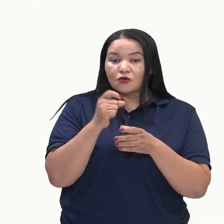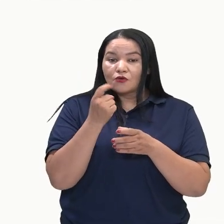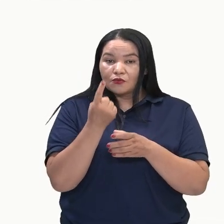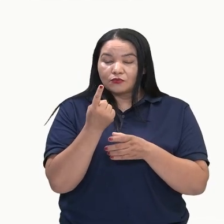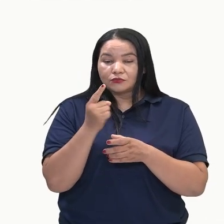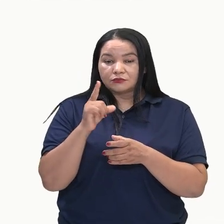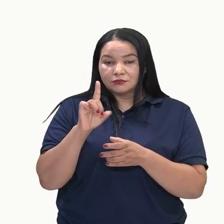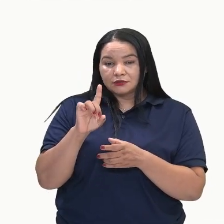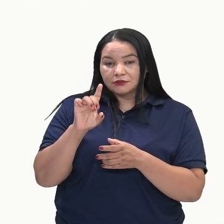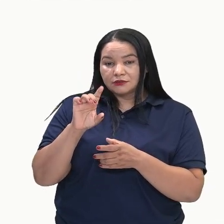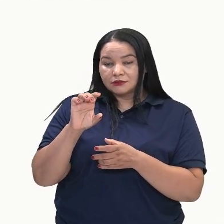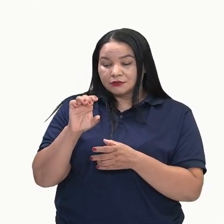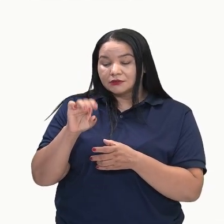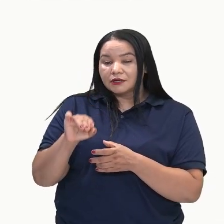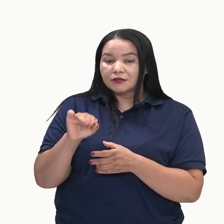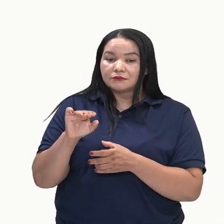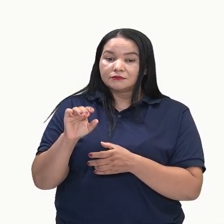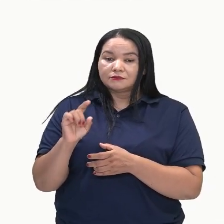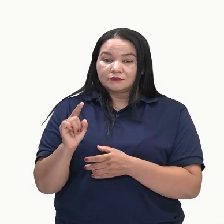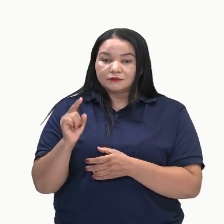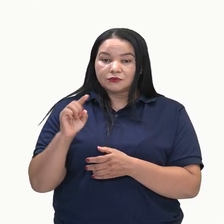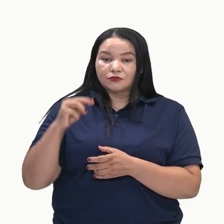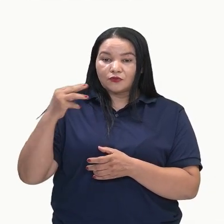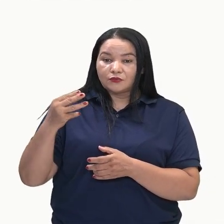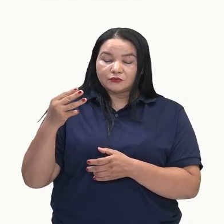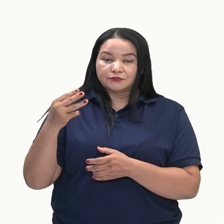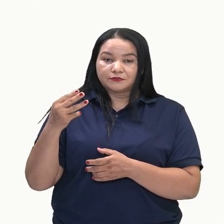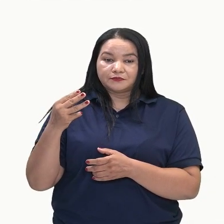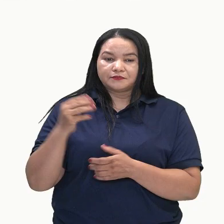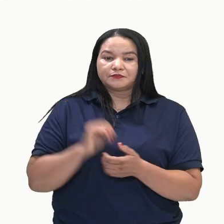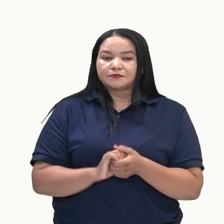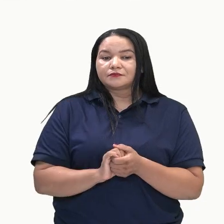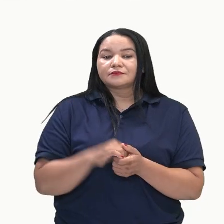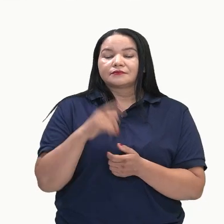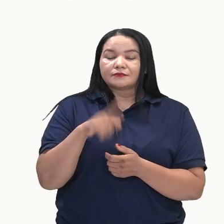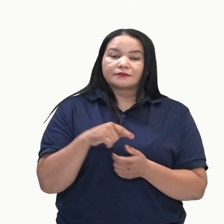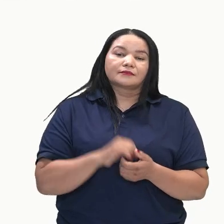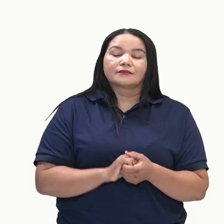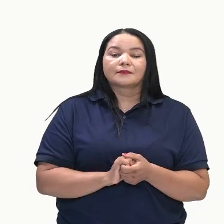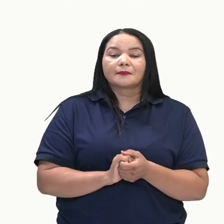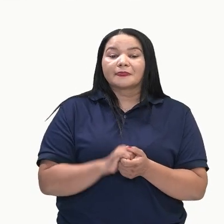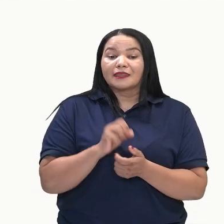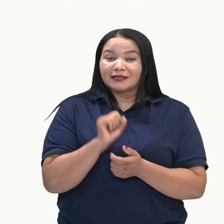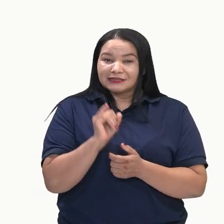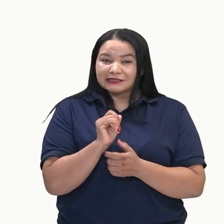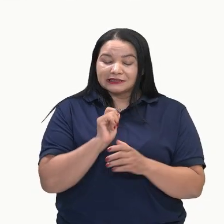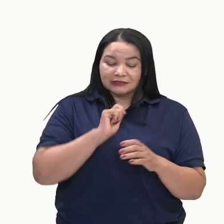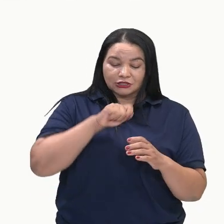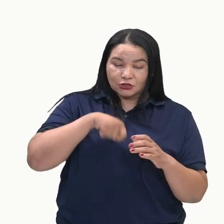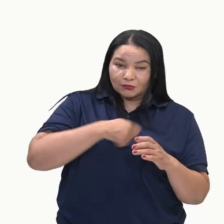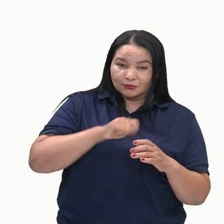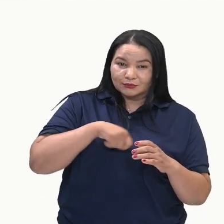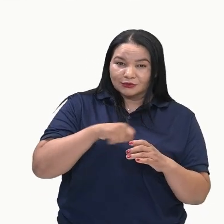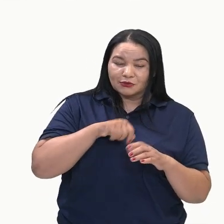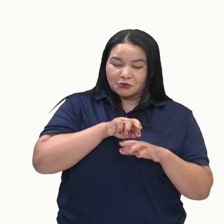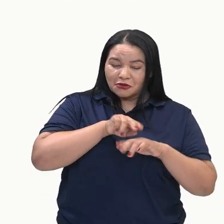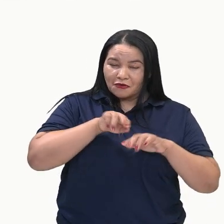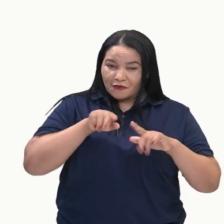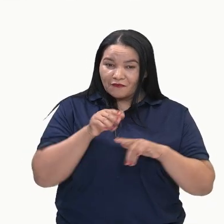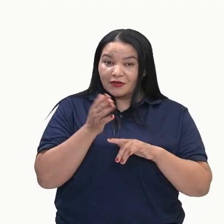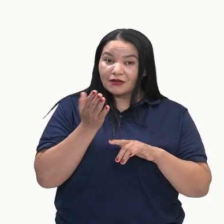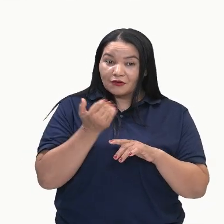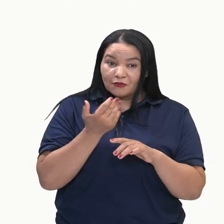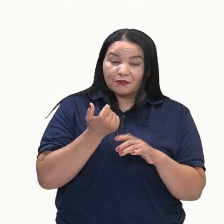de espaço. Exatamente. Quando você está cozinhando, muitas receitas de cozinha